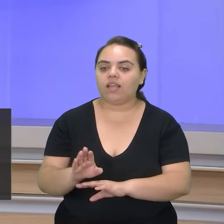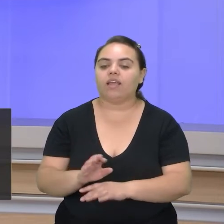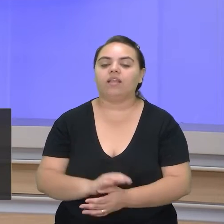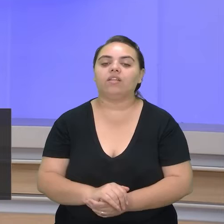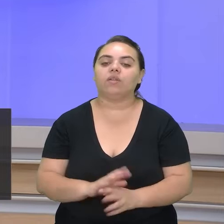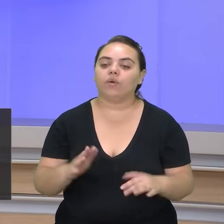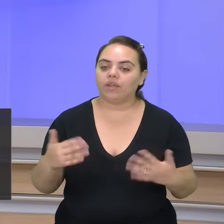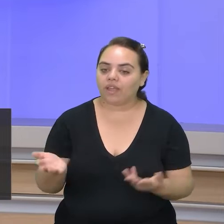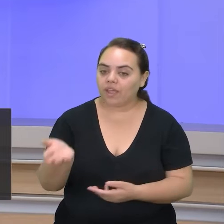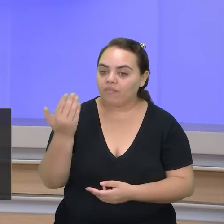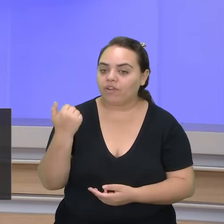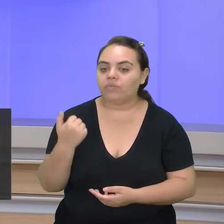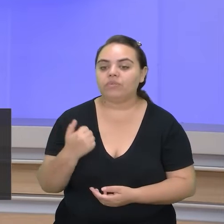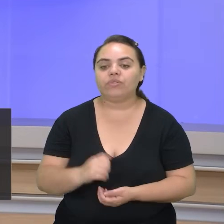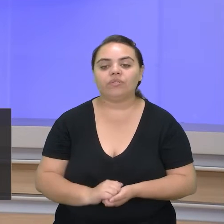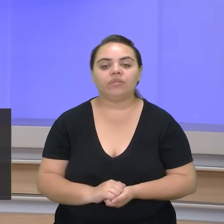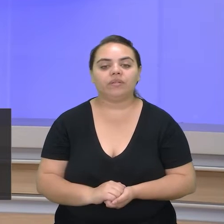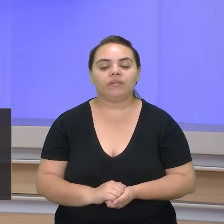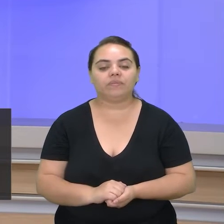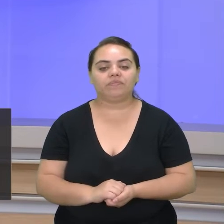e vamos